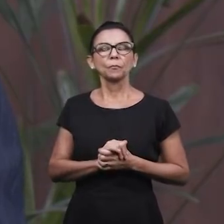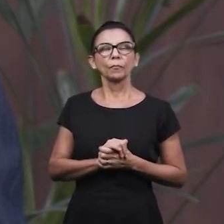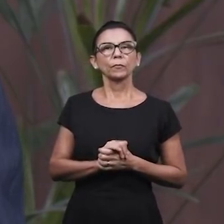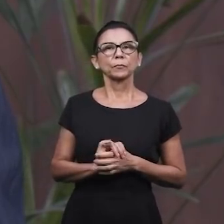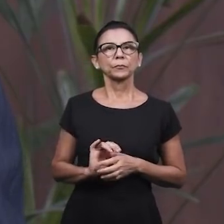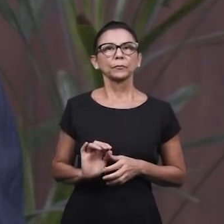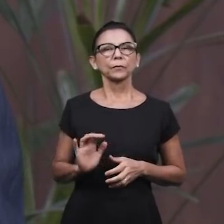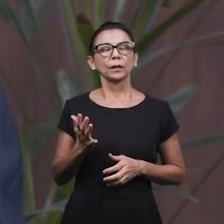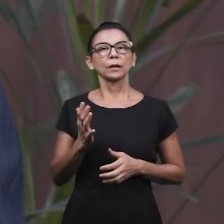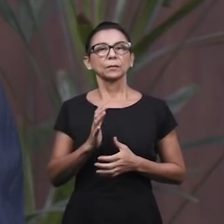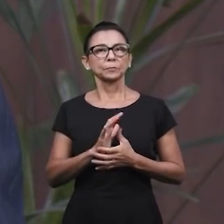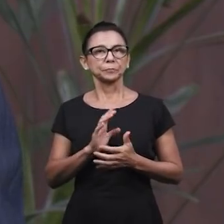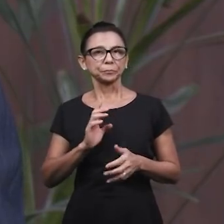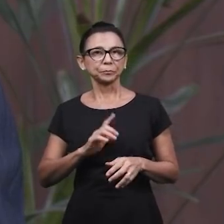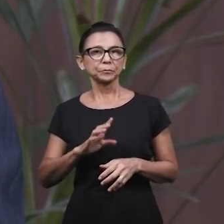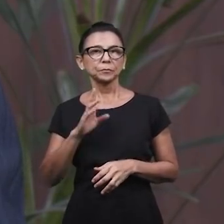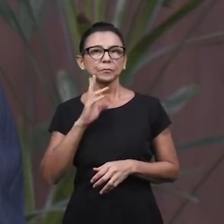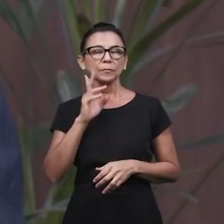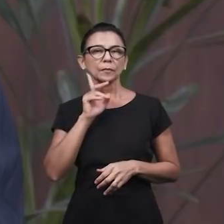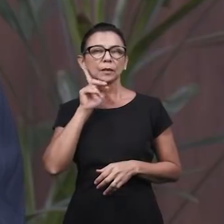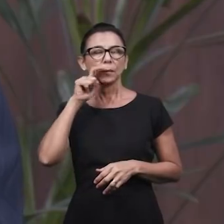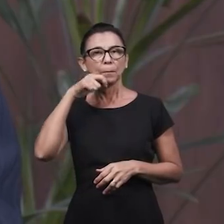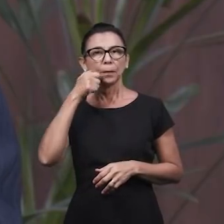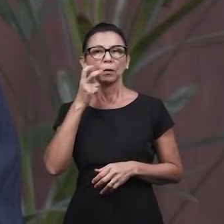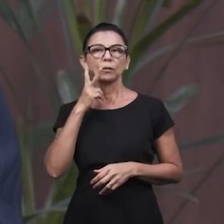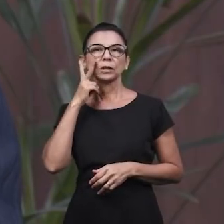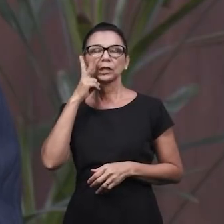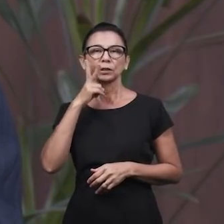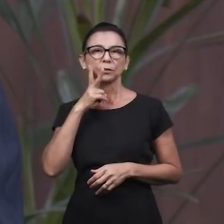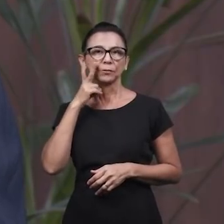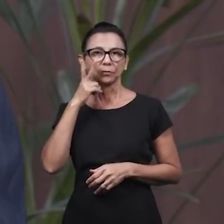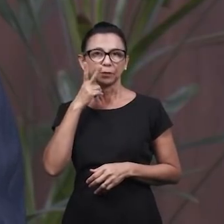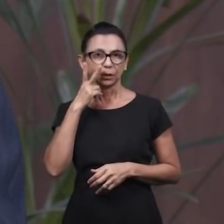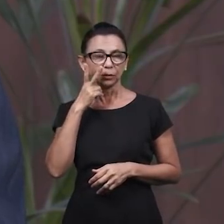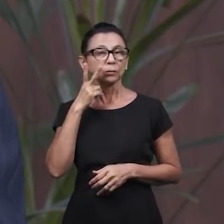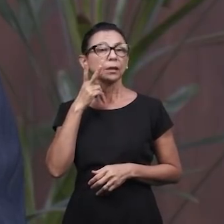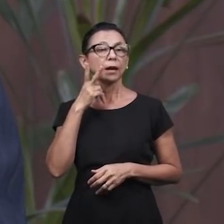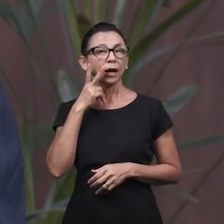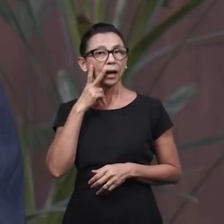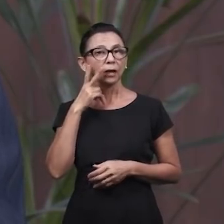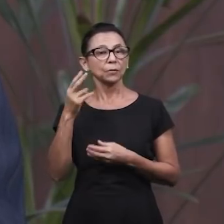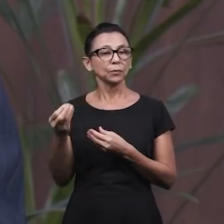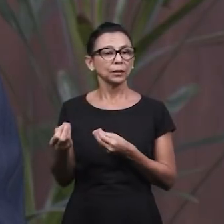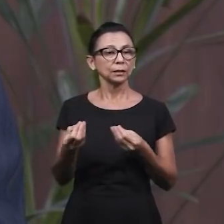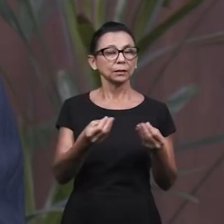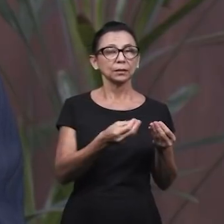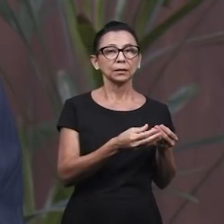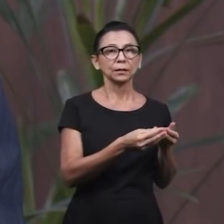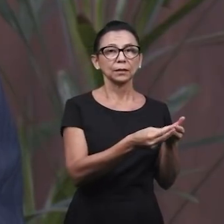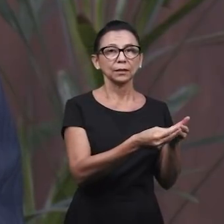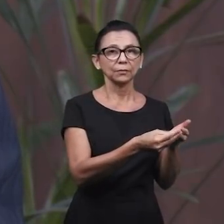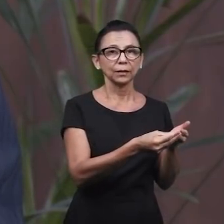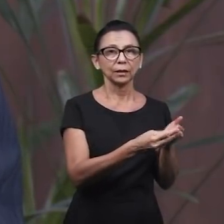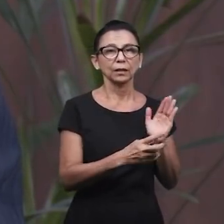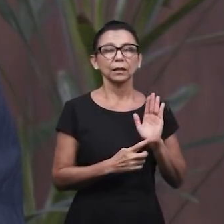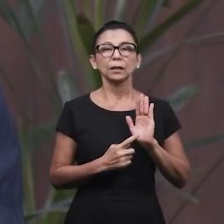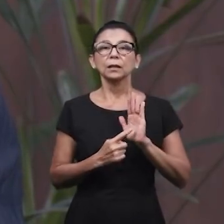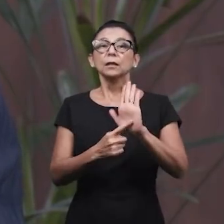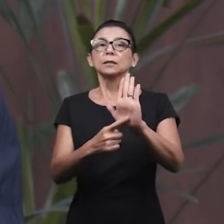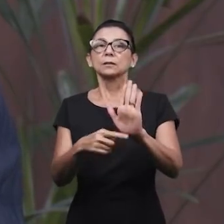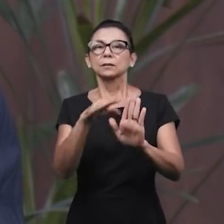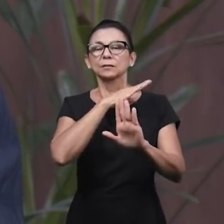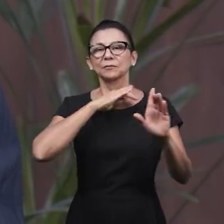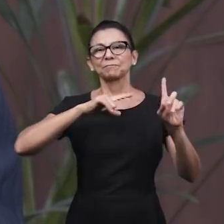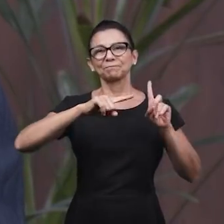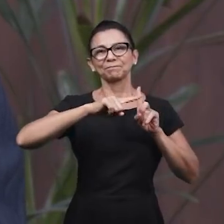diante dele com pão e vinho. Então pão e vinho ali mostrava exatamente a condição do sacrifício do Senhor